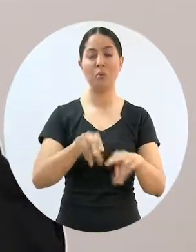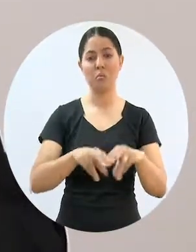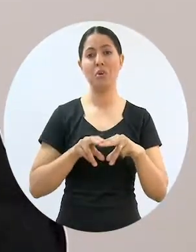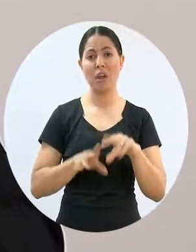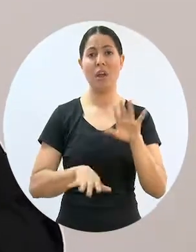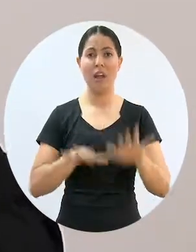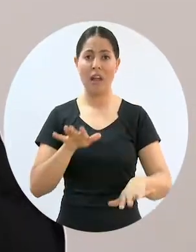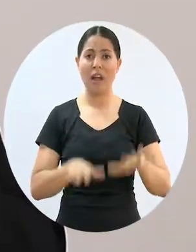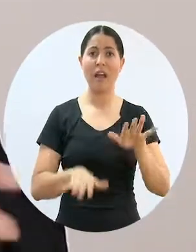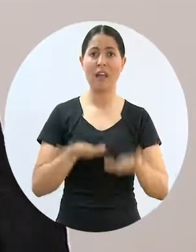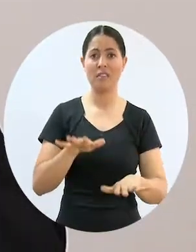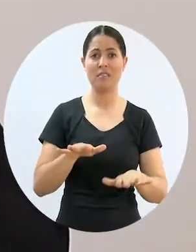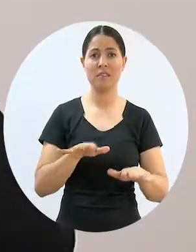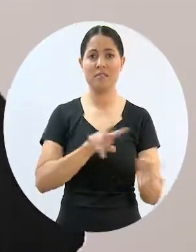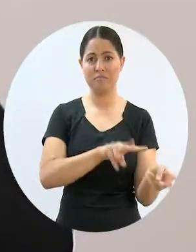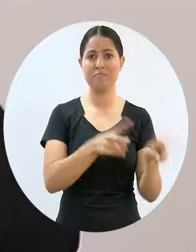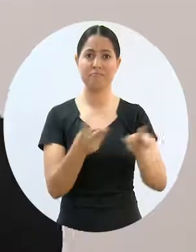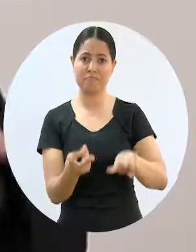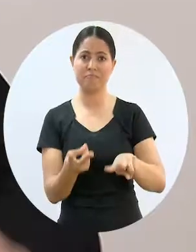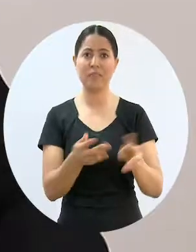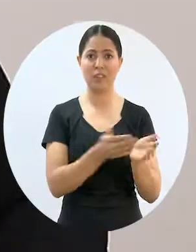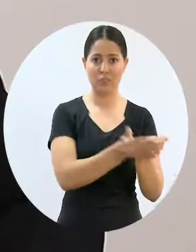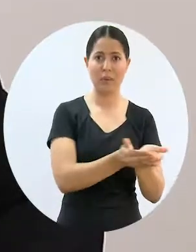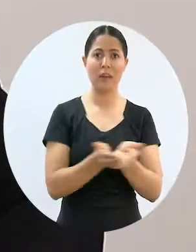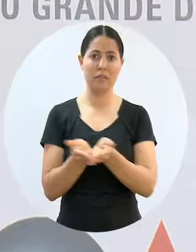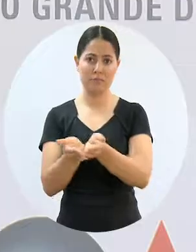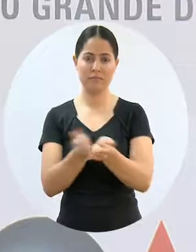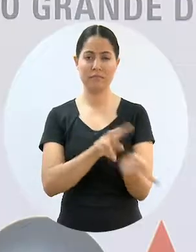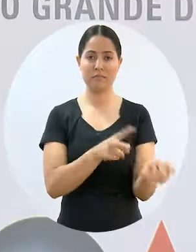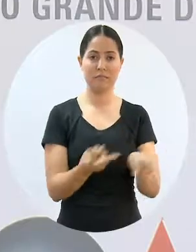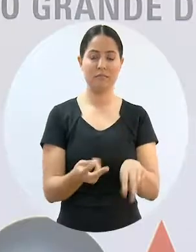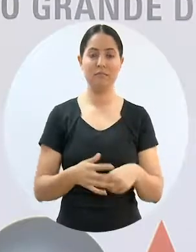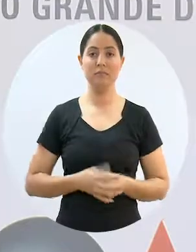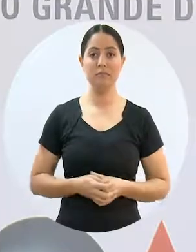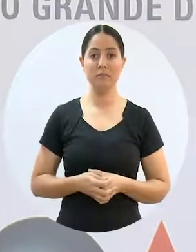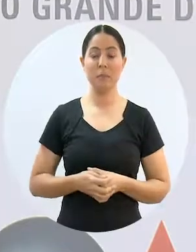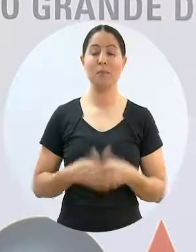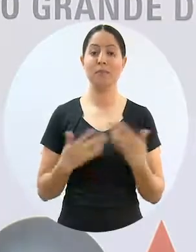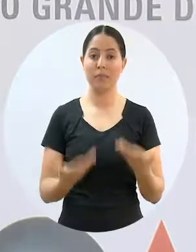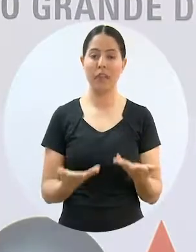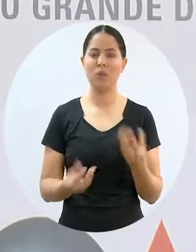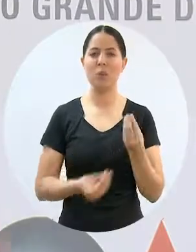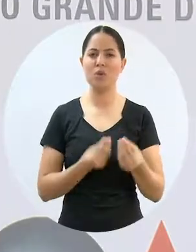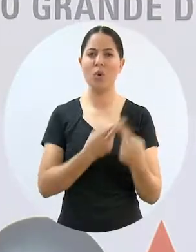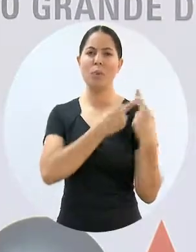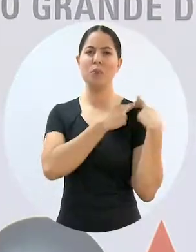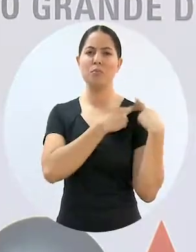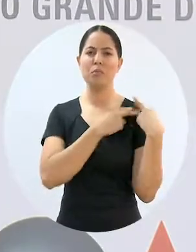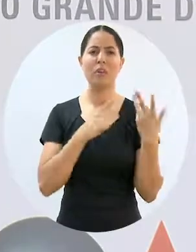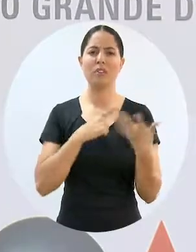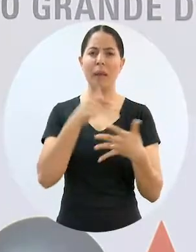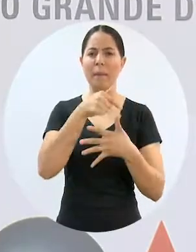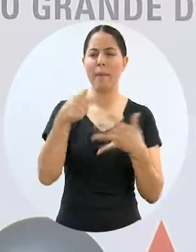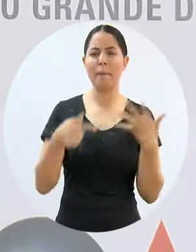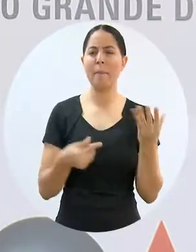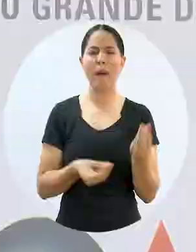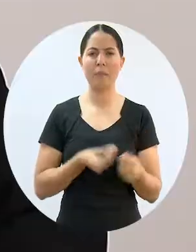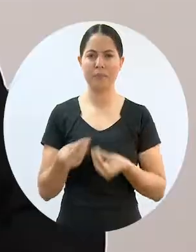operação, porque, como eu disse, pode ser uma operação ship to ship. E, doutora Marina, quais os tipos de responsabilidade que